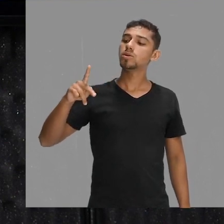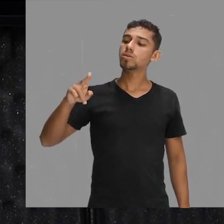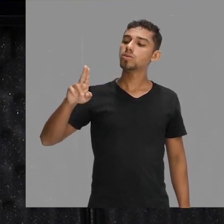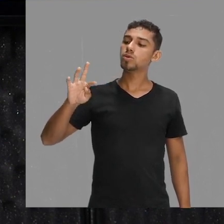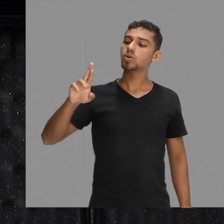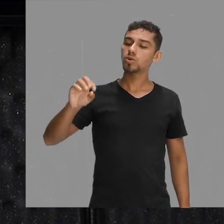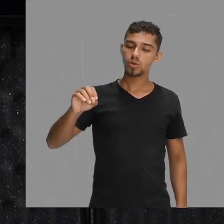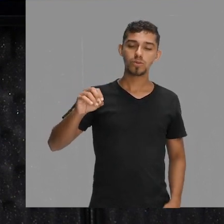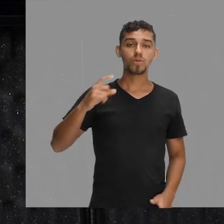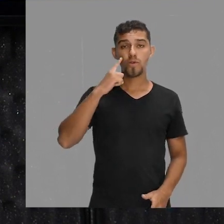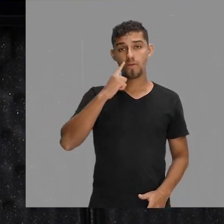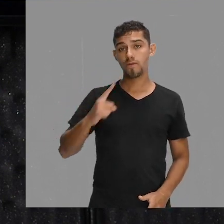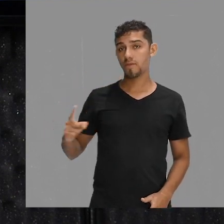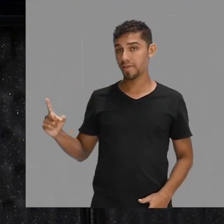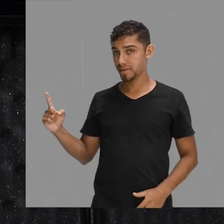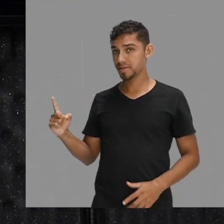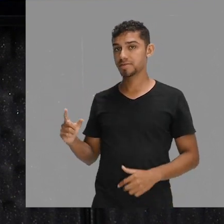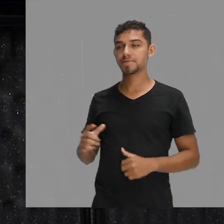só.